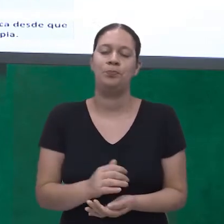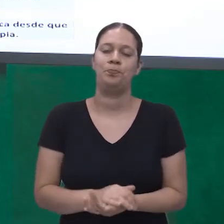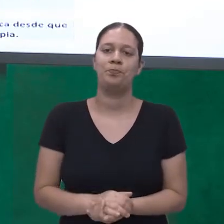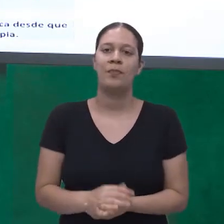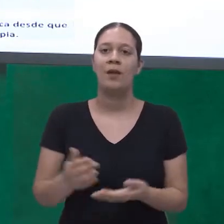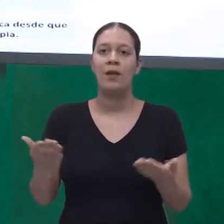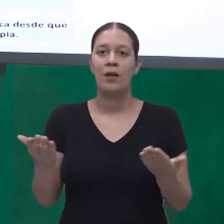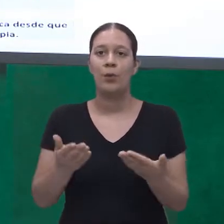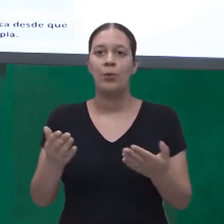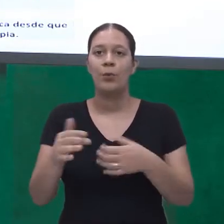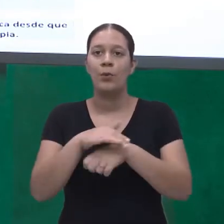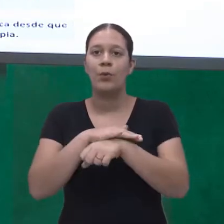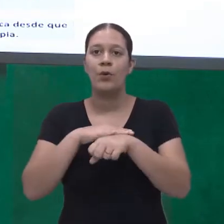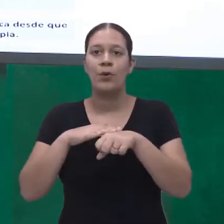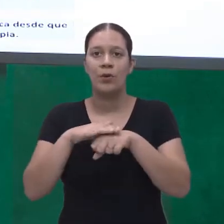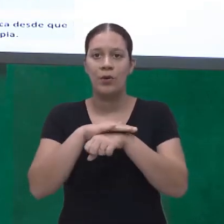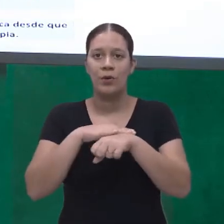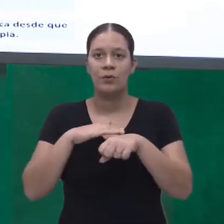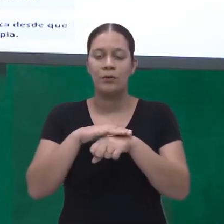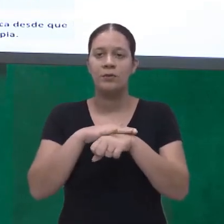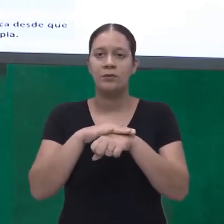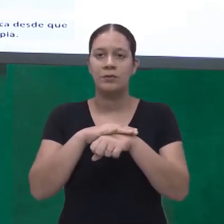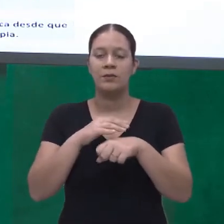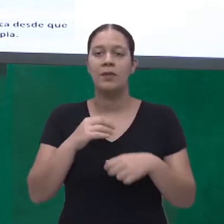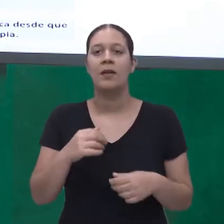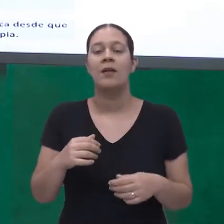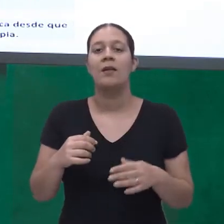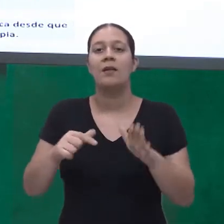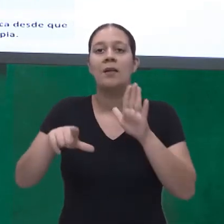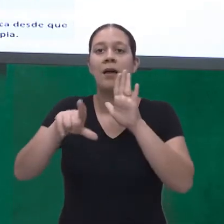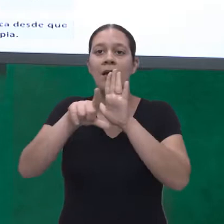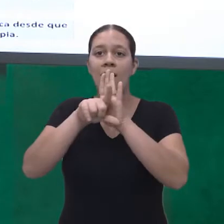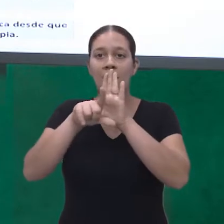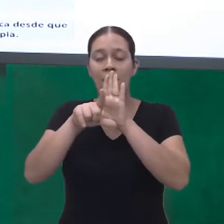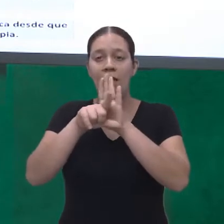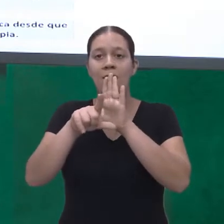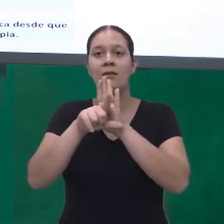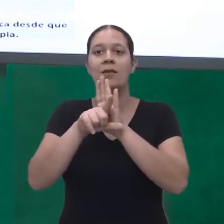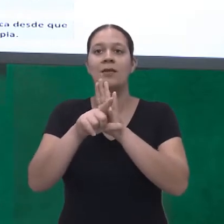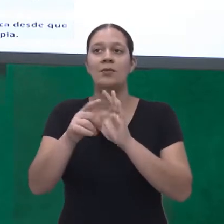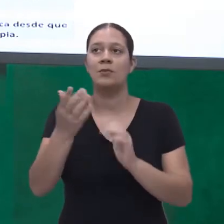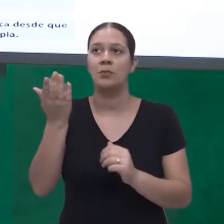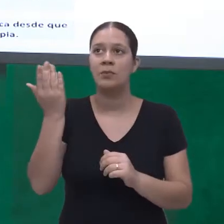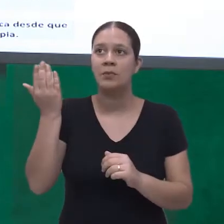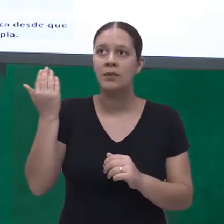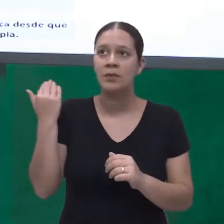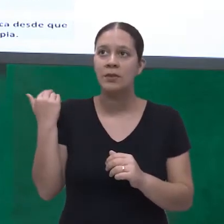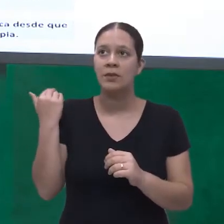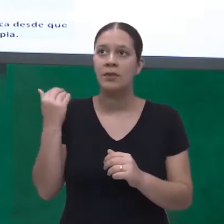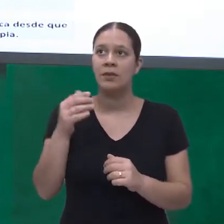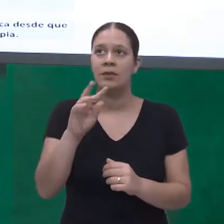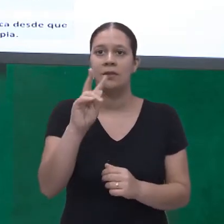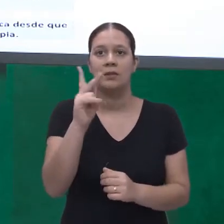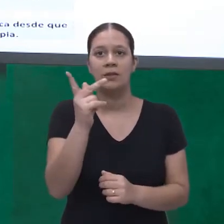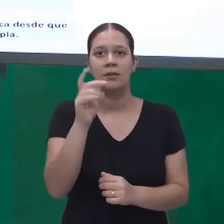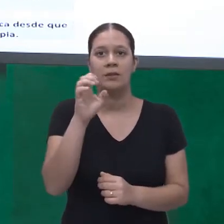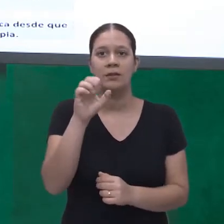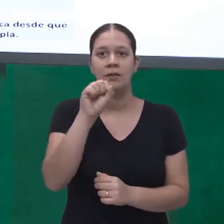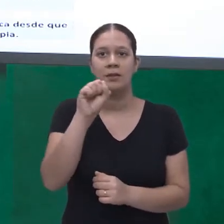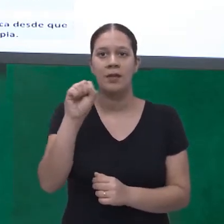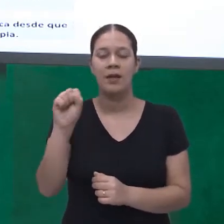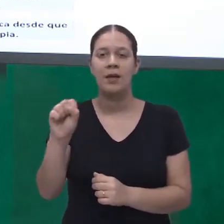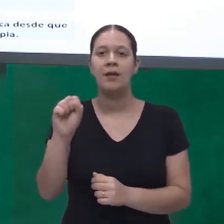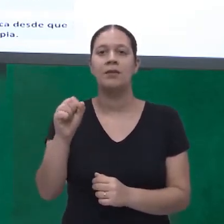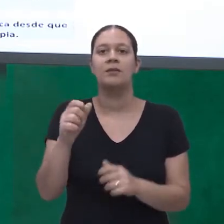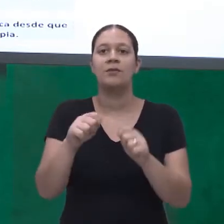iremos conversar agora sobre a lei de Hess. Tá? Então, lei de Hess, que foi um cientista que estabeleceu